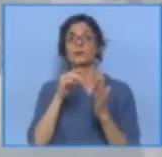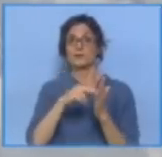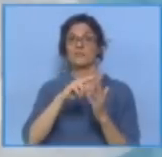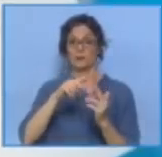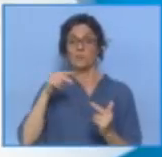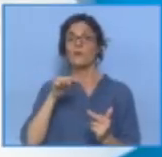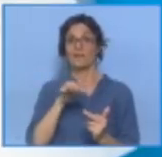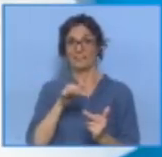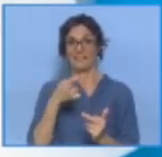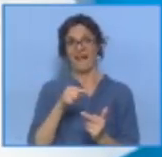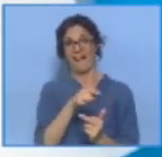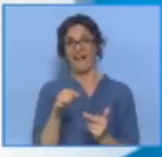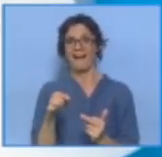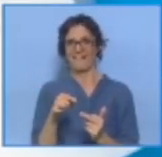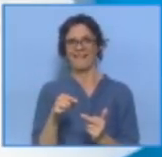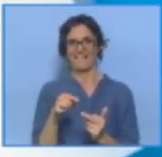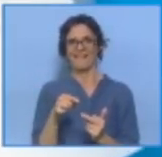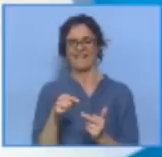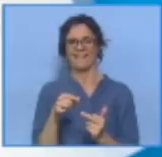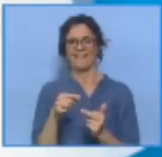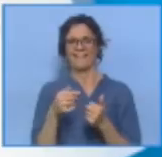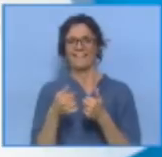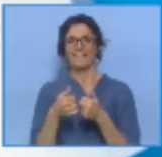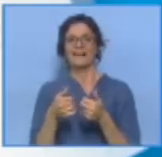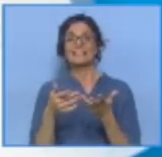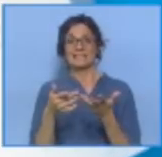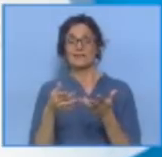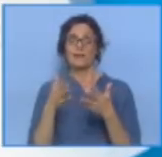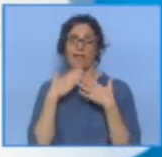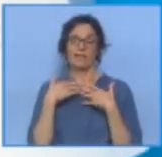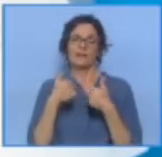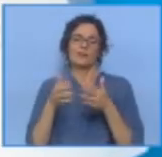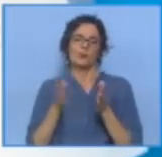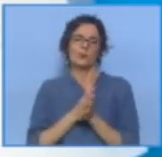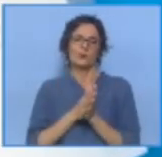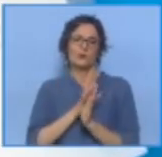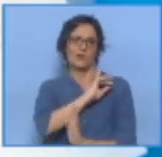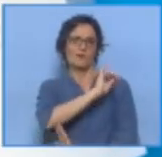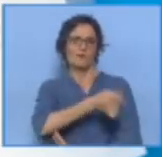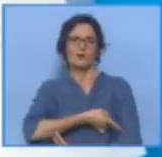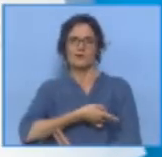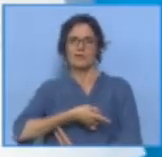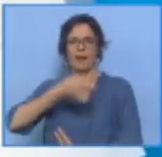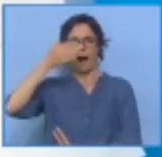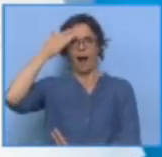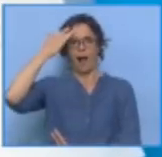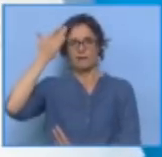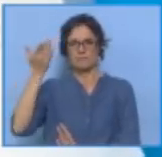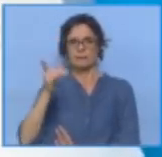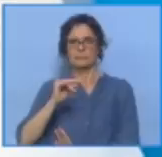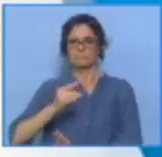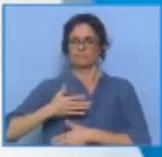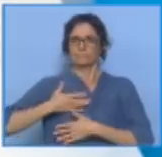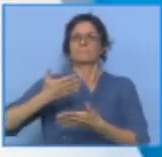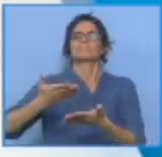o ADN, que nos reveste ao fim e ao cabo e nos dá uns poderes especiais e uma capacitação. Padre